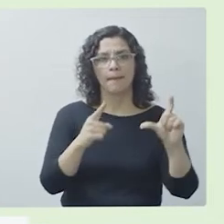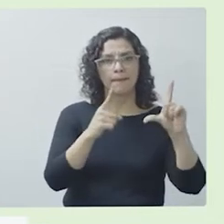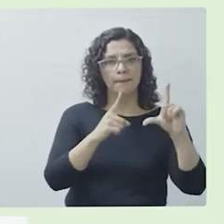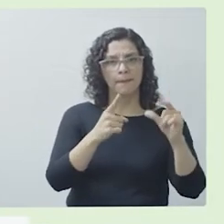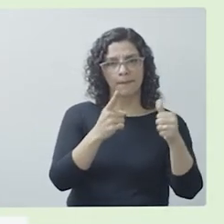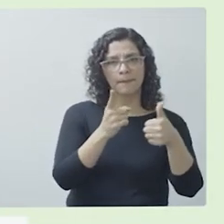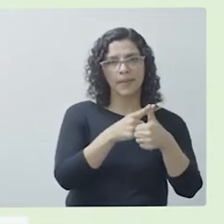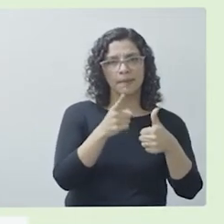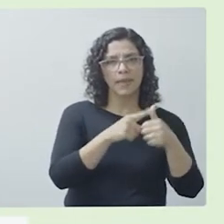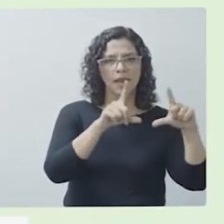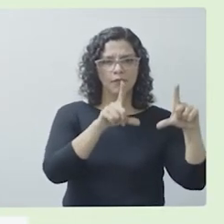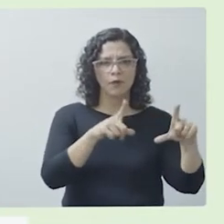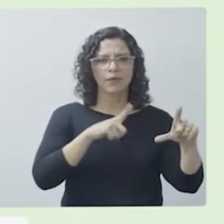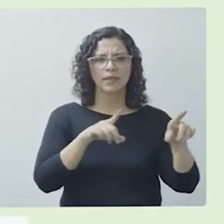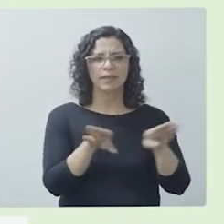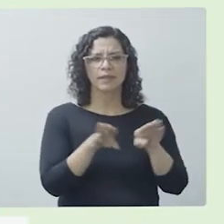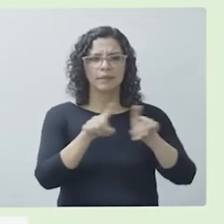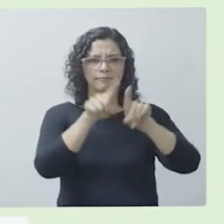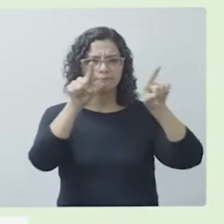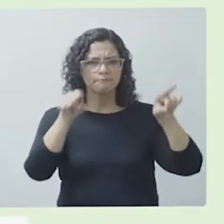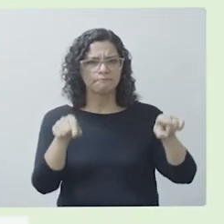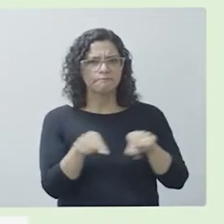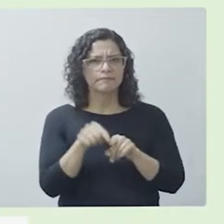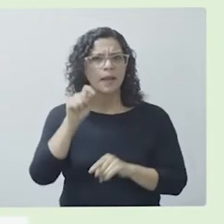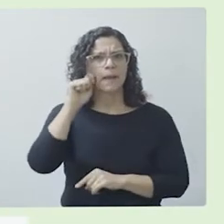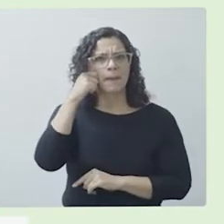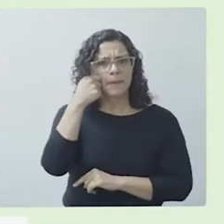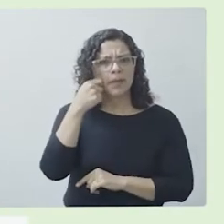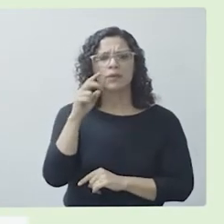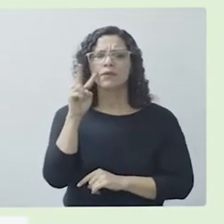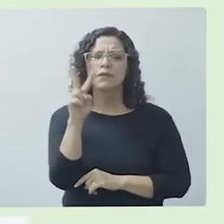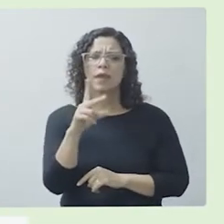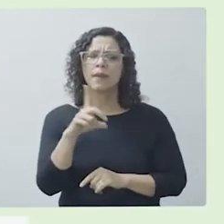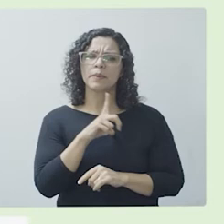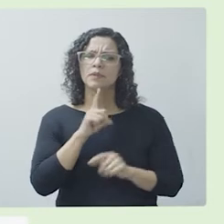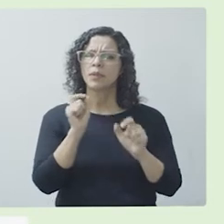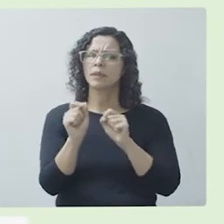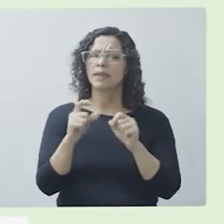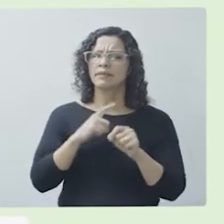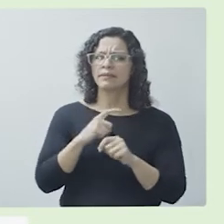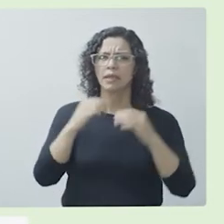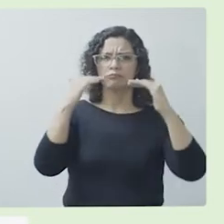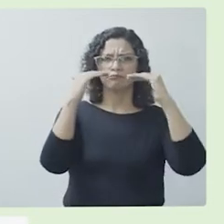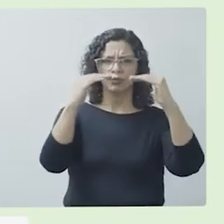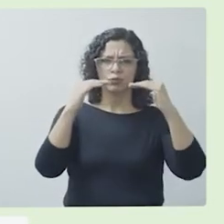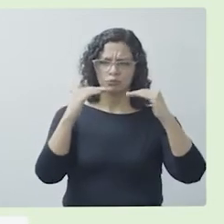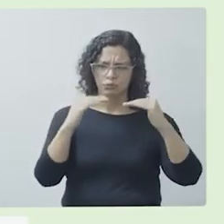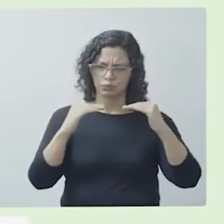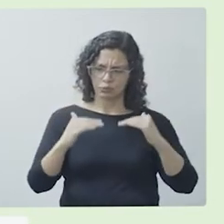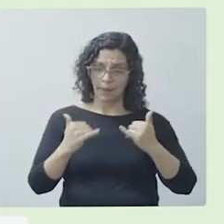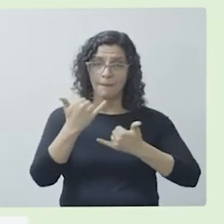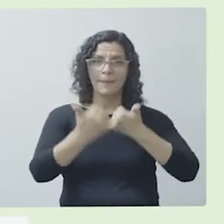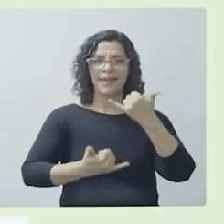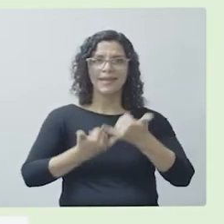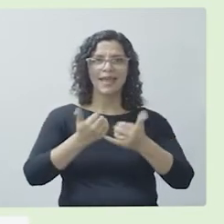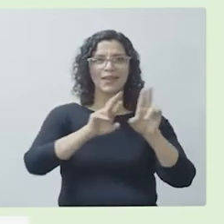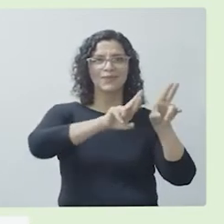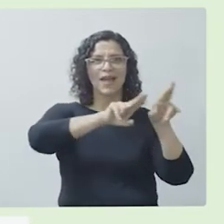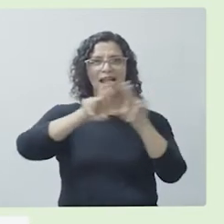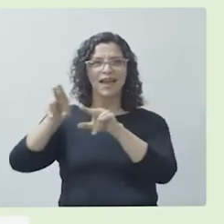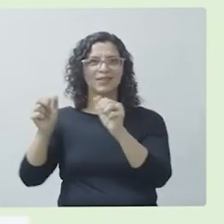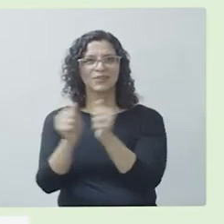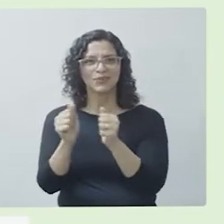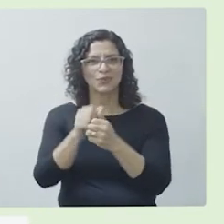primeira imagem, com a borda preta, nós vemos três prateleiras com vários